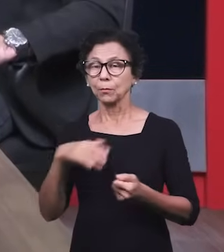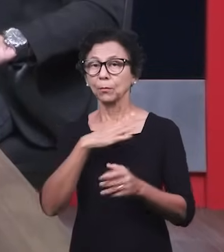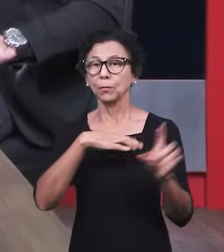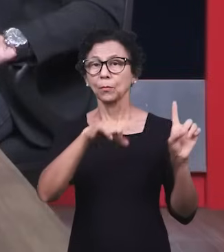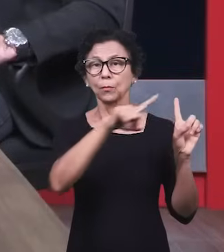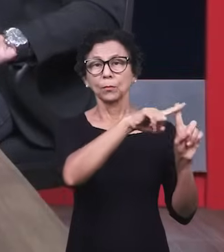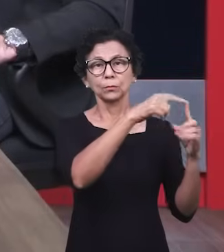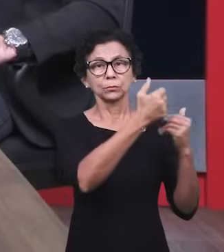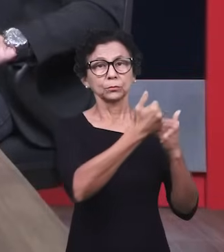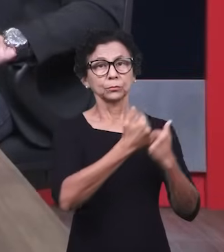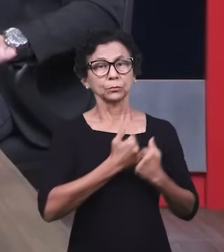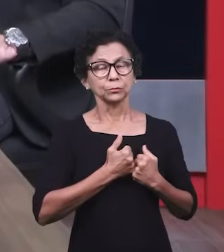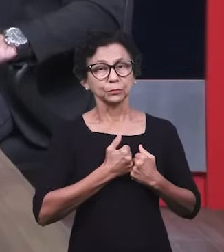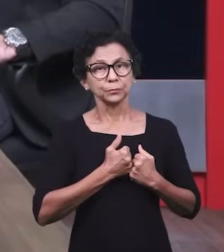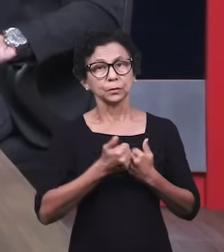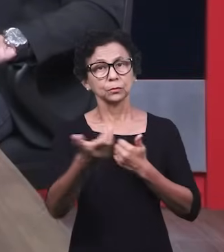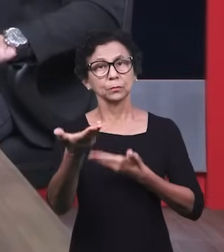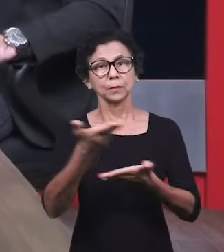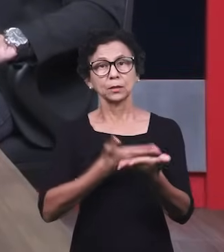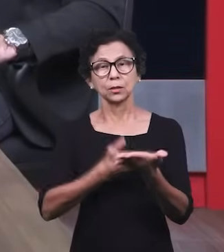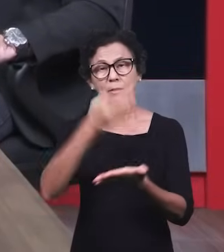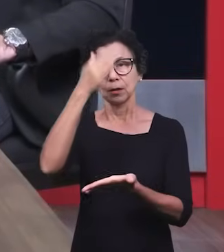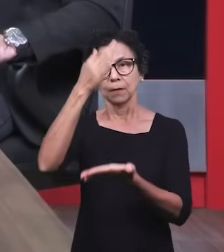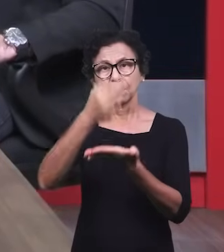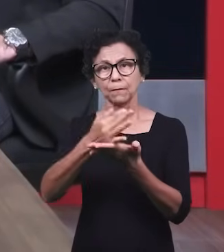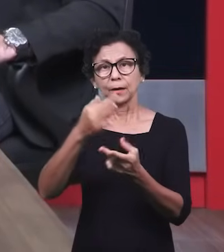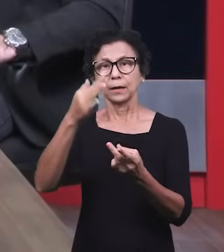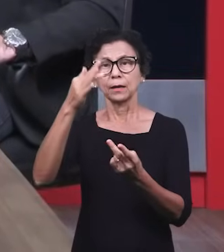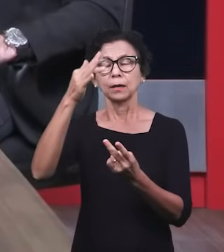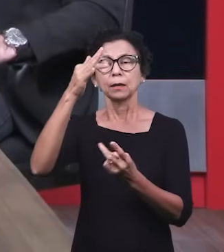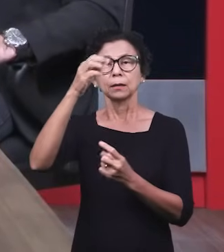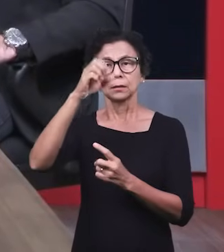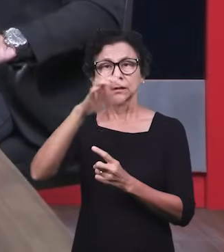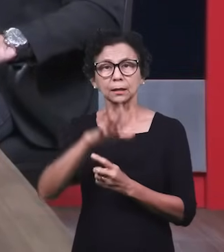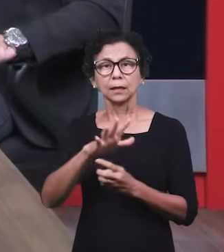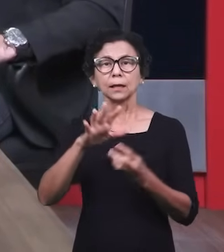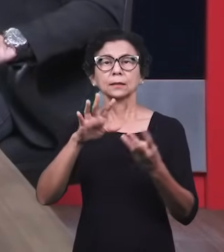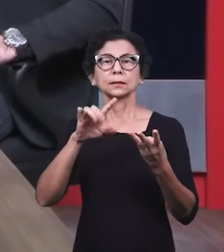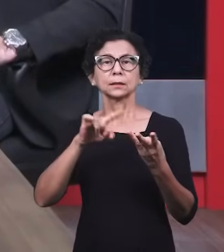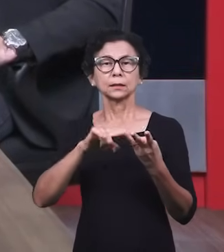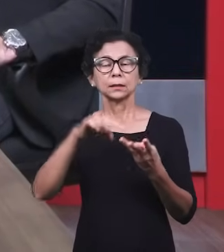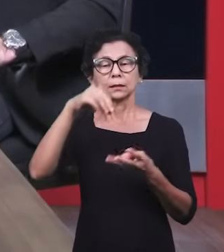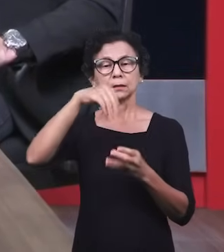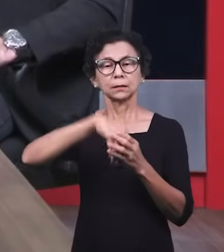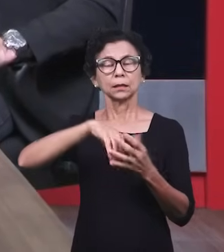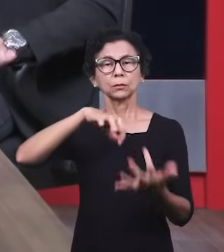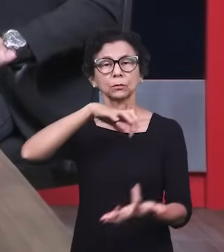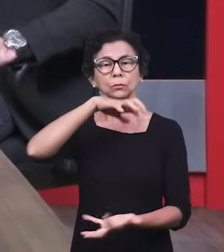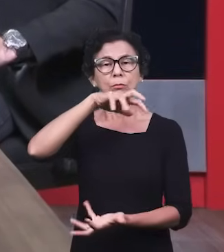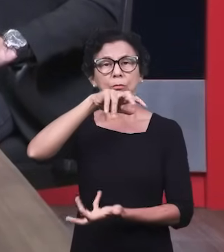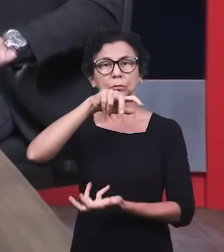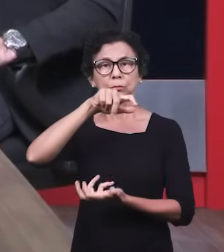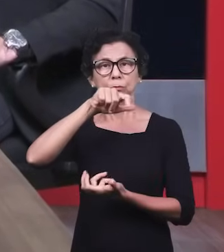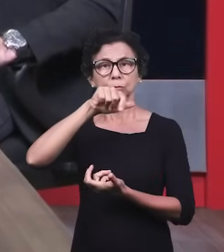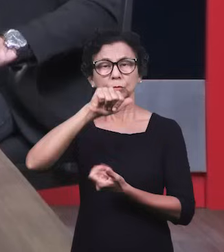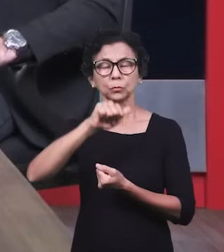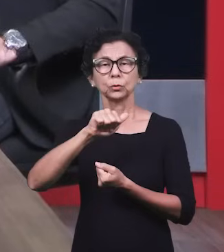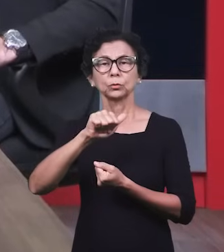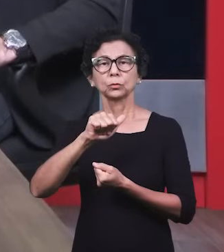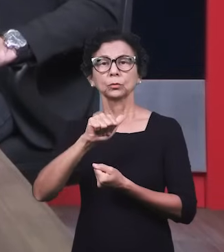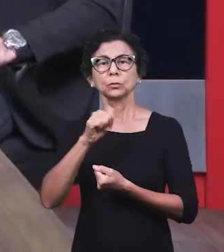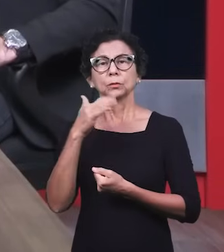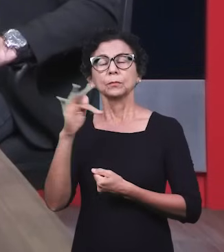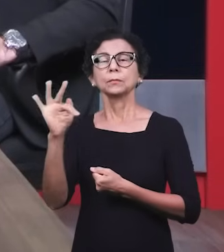a fé a graça derramou sobre a igreja para nós sairmos desse universo criado para um dia habitarmos com ele no